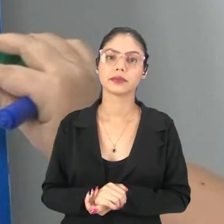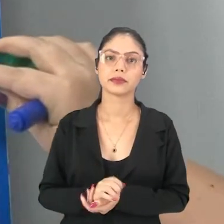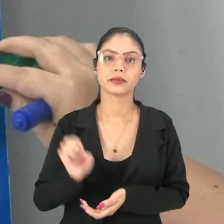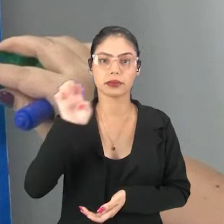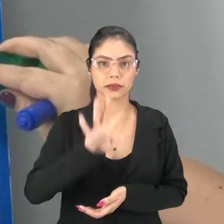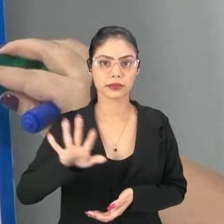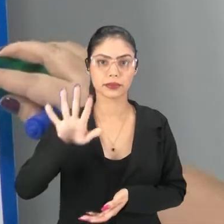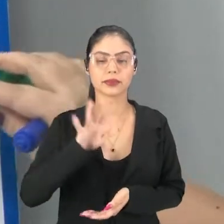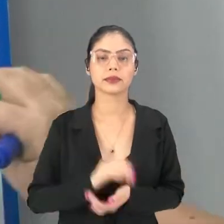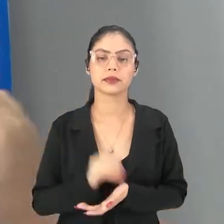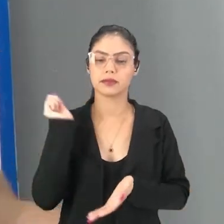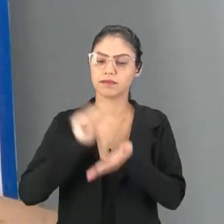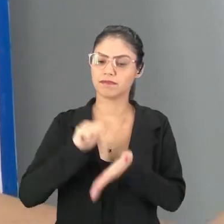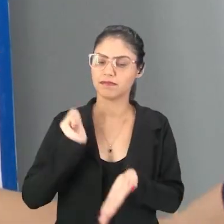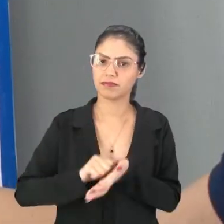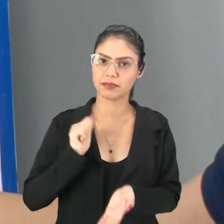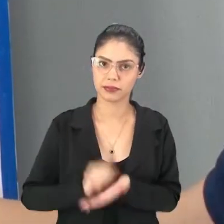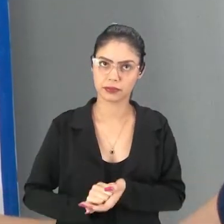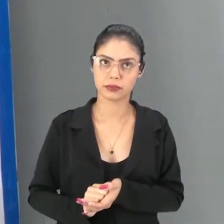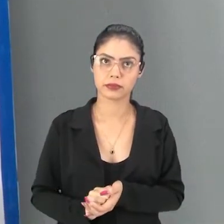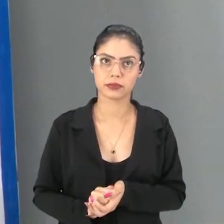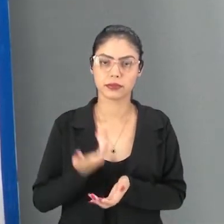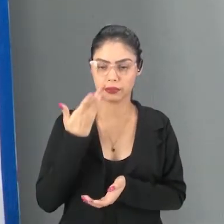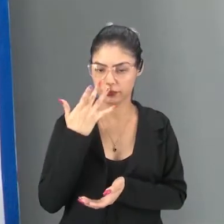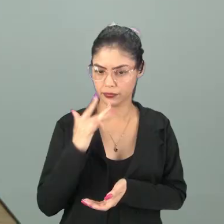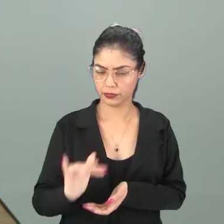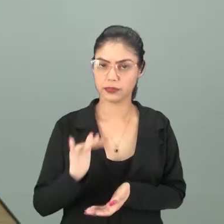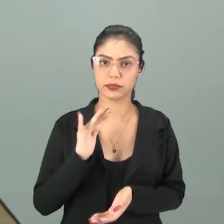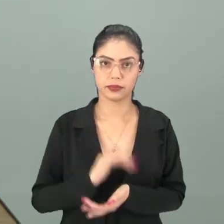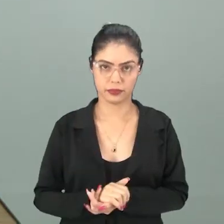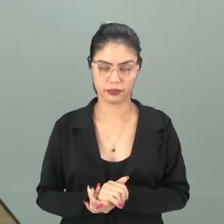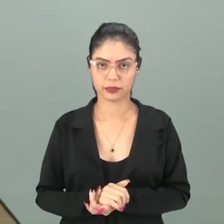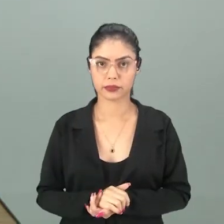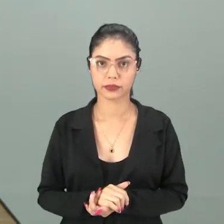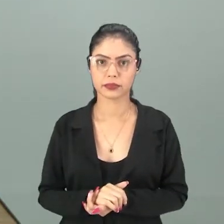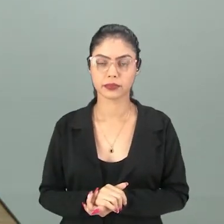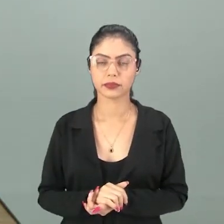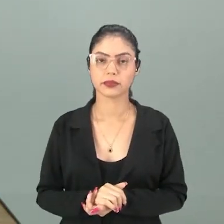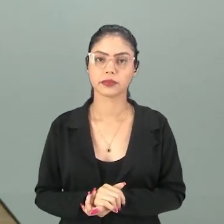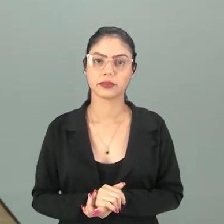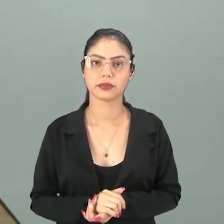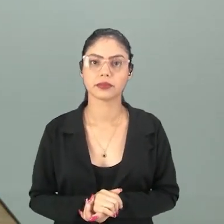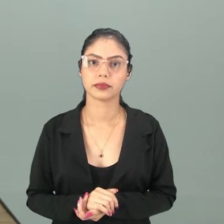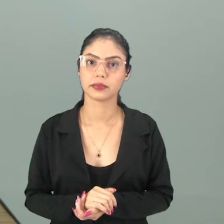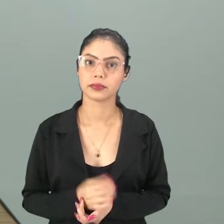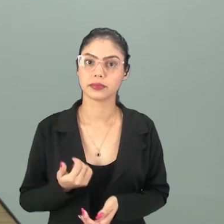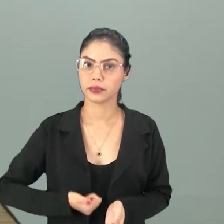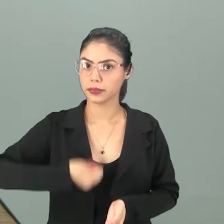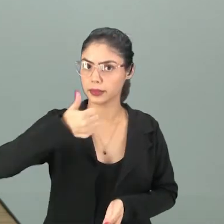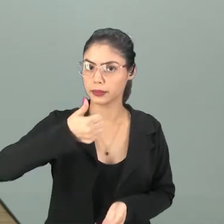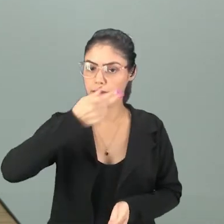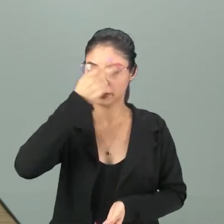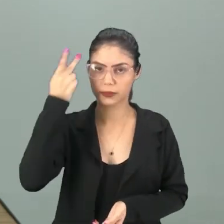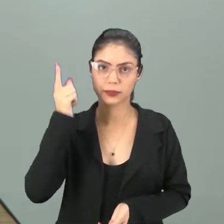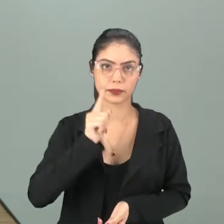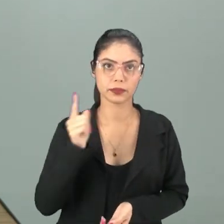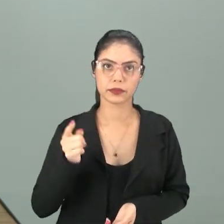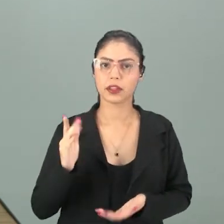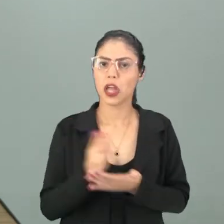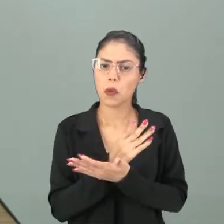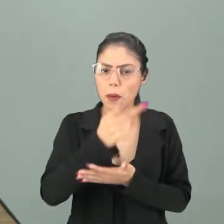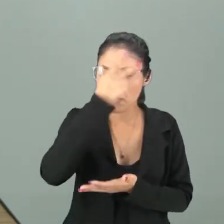escreveu mais de 120 livros infantis. Aqui alguém falando, então não está na primeira pessoa, tem